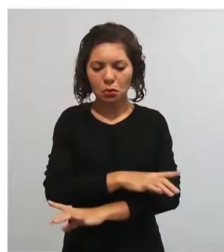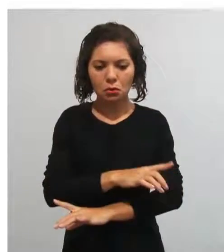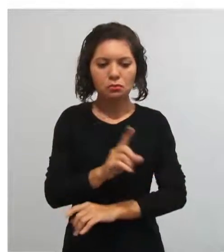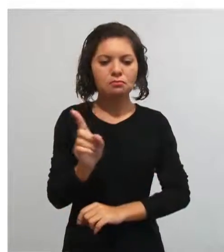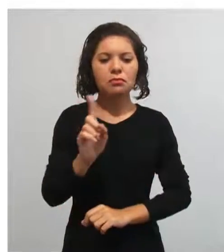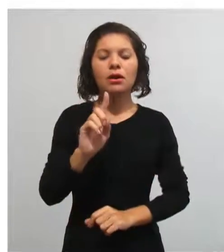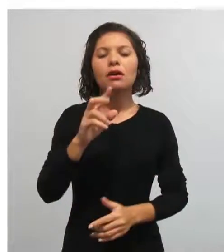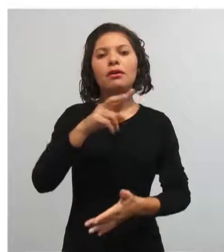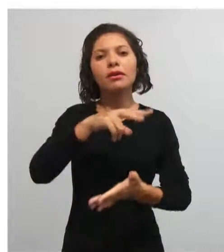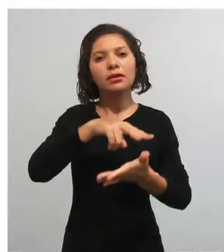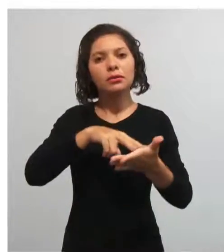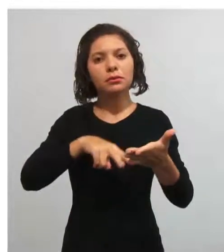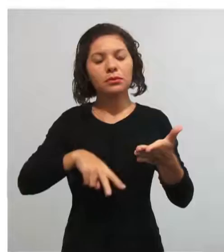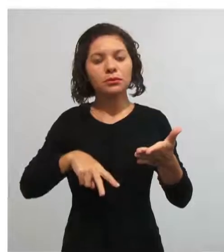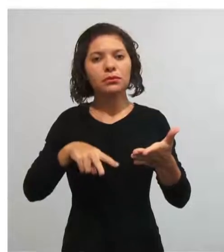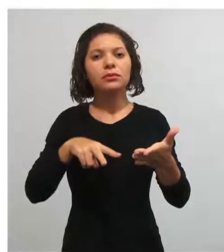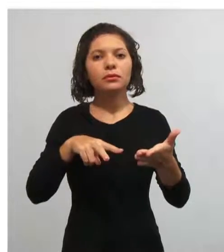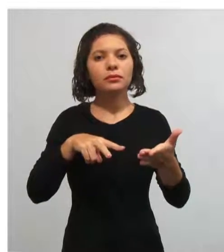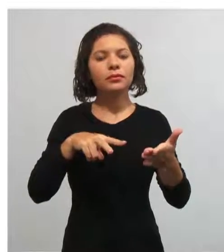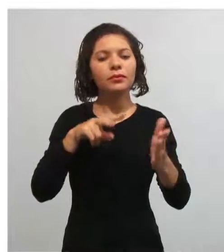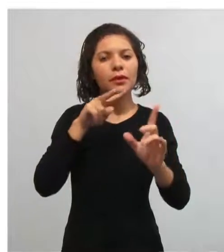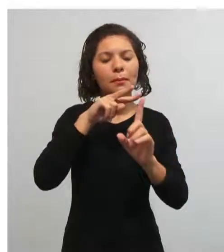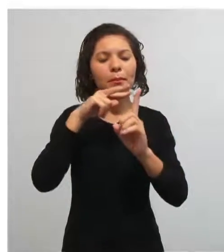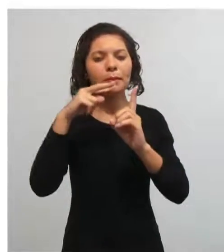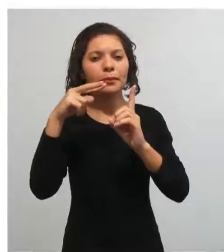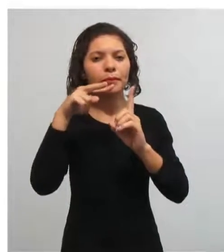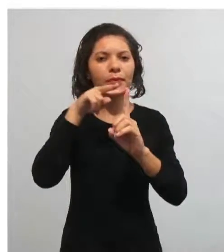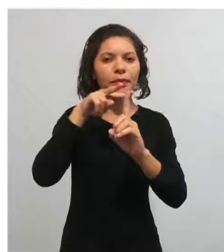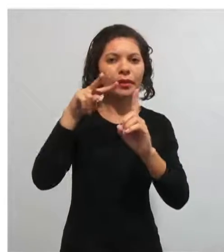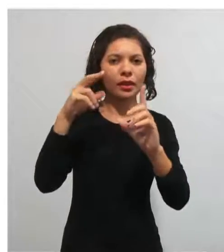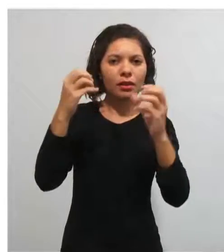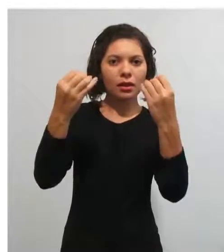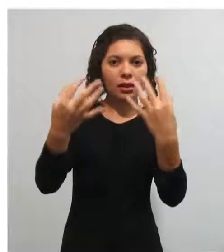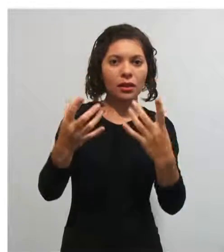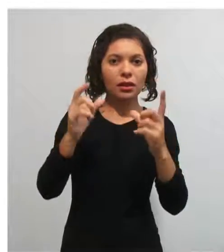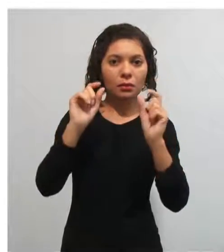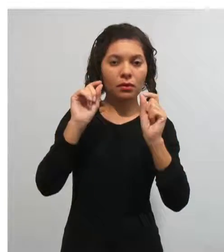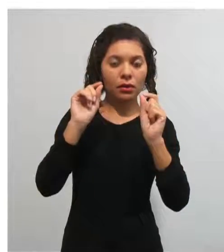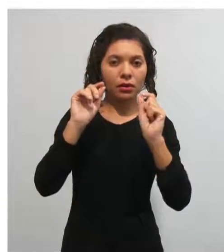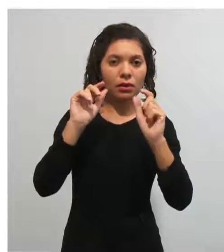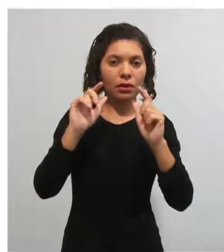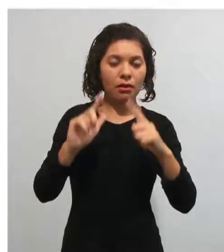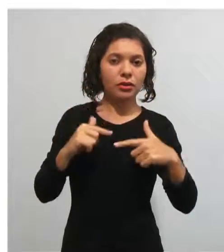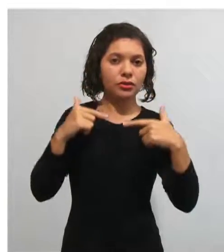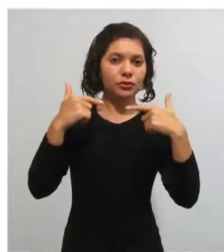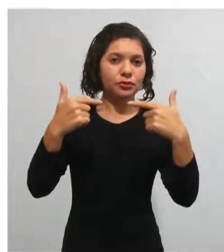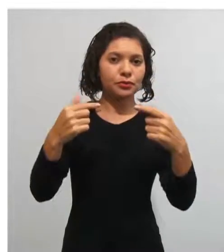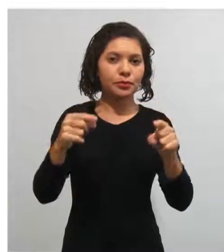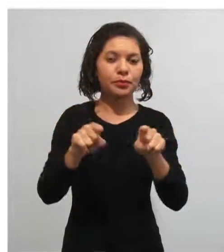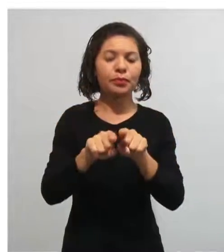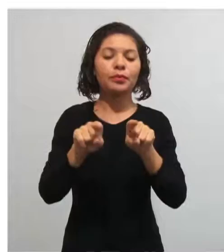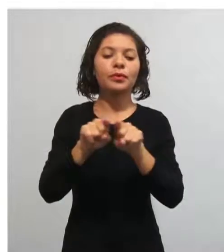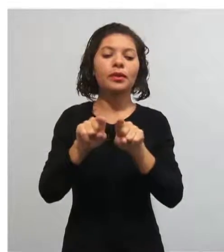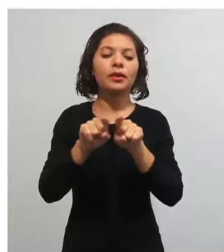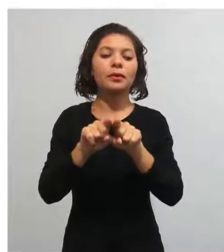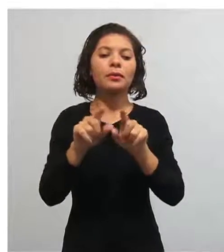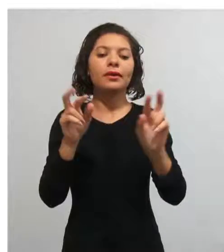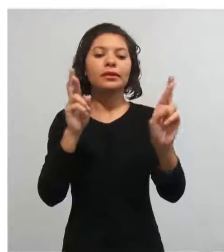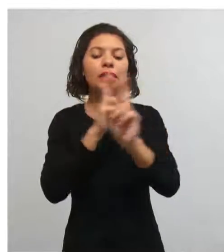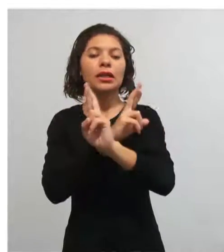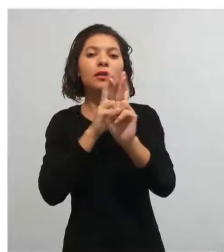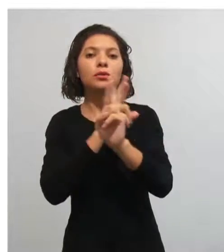aqui na perspectiva que a gente está trabalhando, ele é ativo. Podemos dizer que há relações